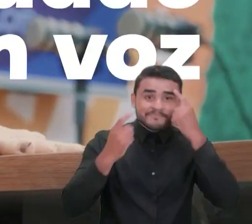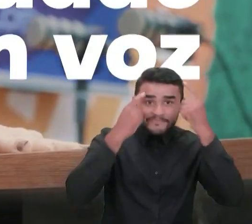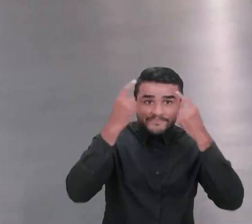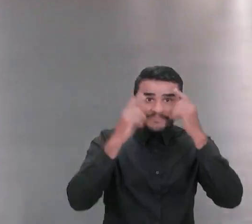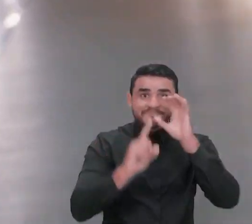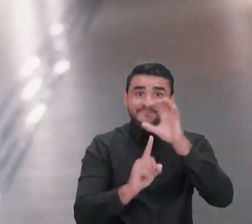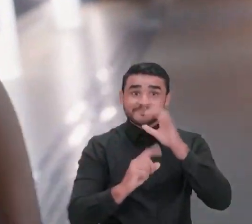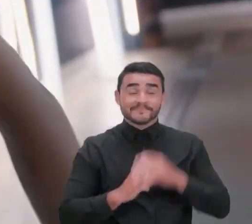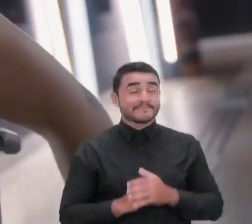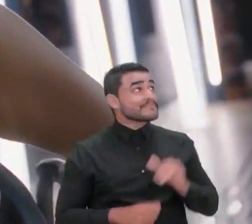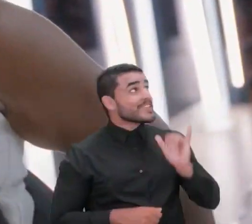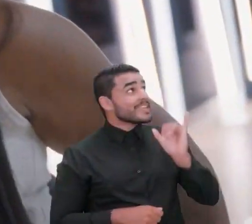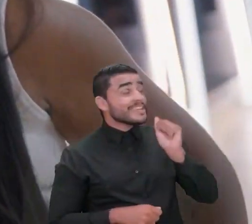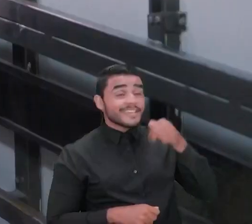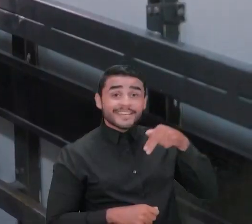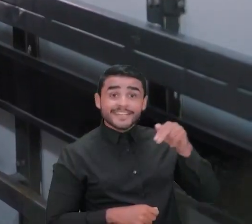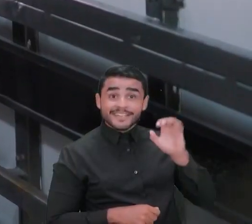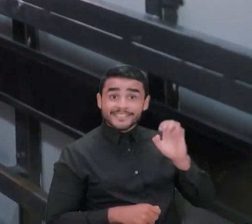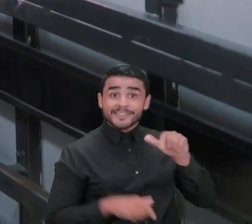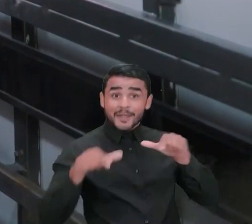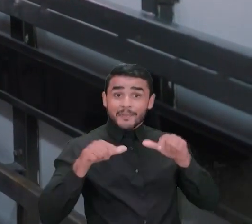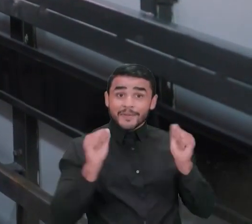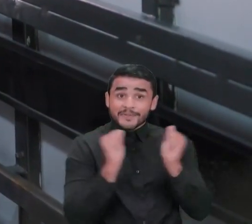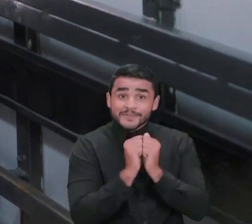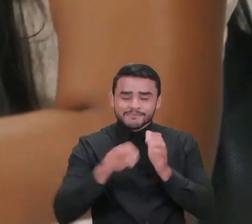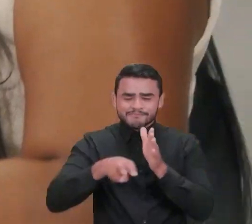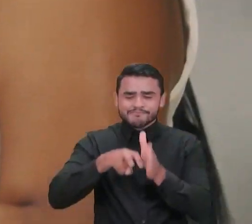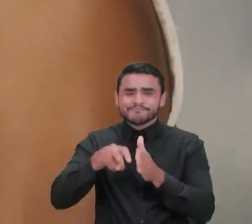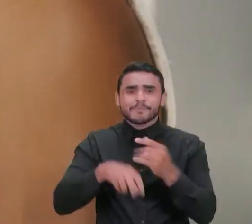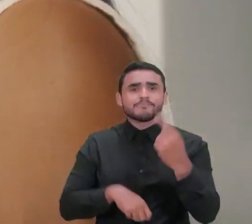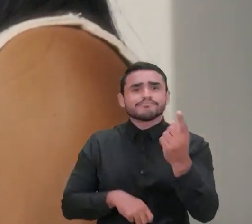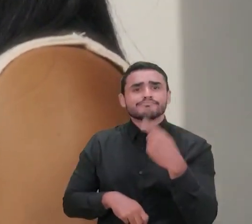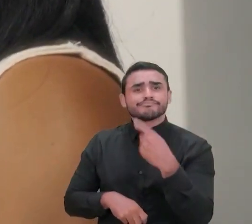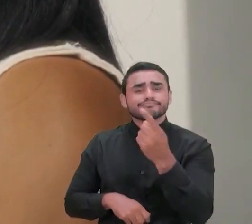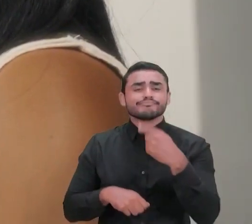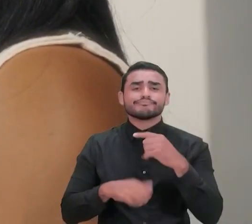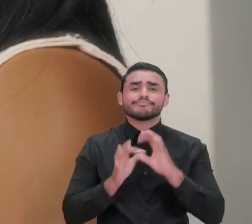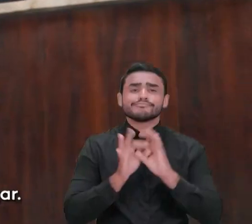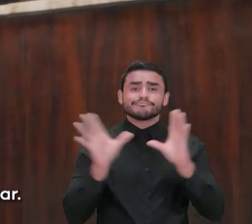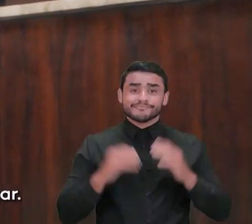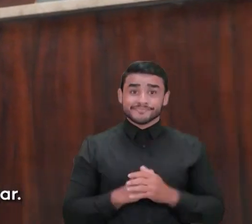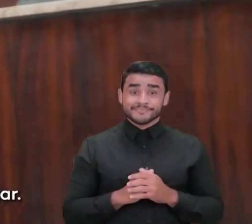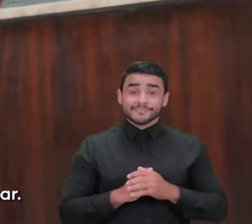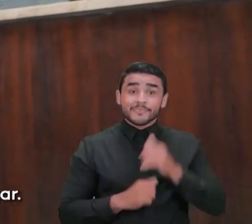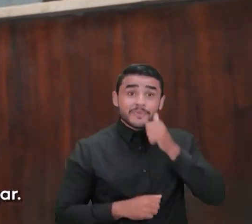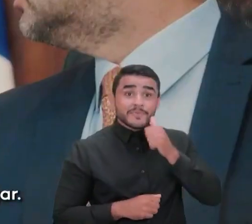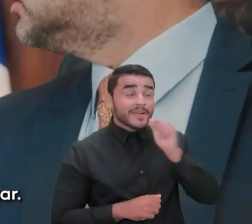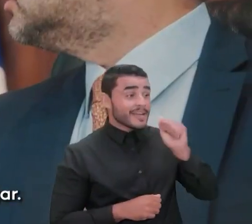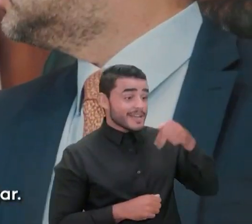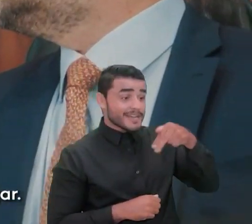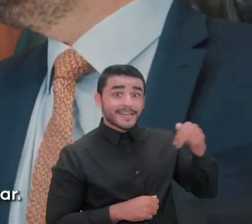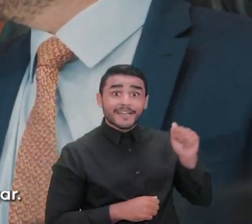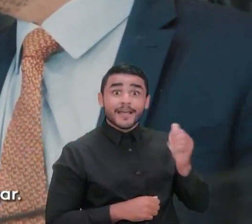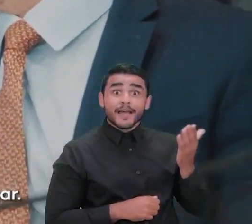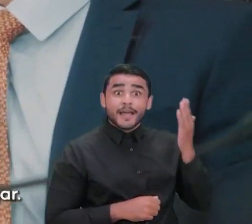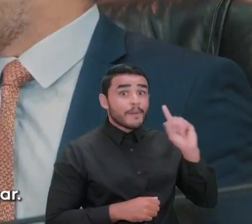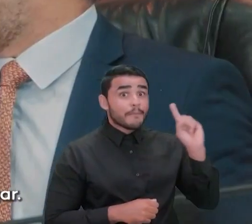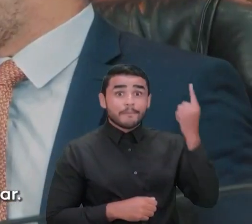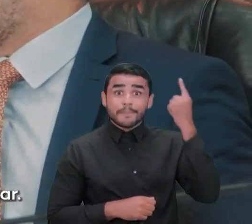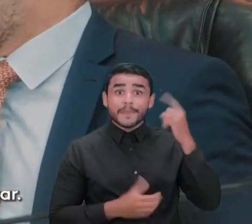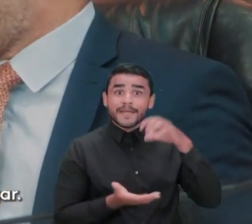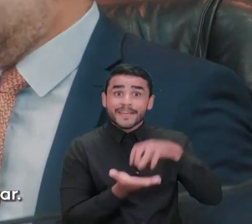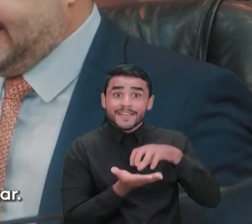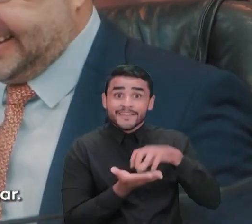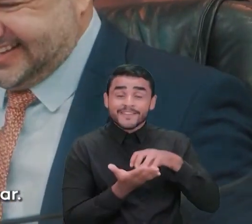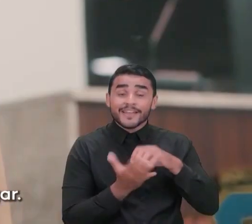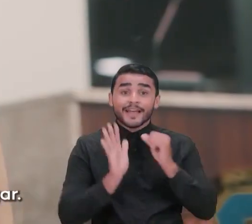influencia. A Yane, que trabalha com a gente, tem muito mais autonomia na sua rotina. A Ana Carolina, nossa primeira servidora com síndrome de